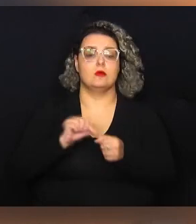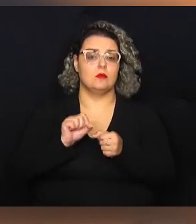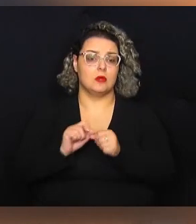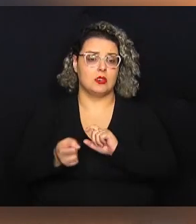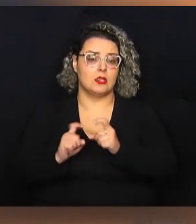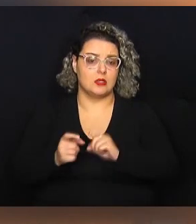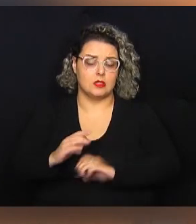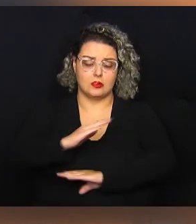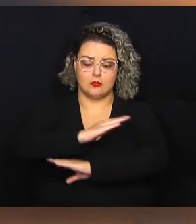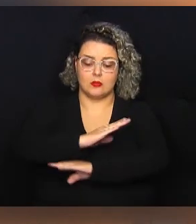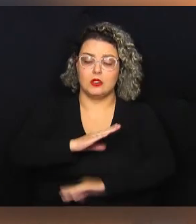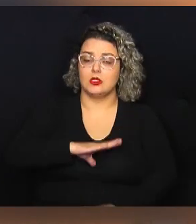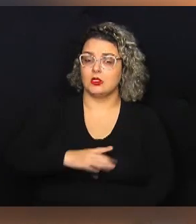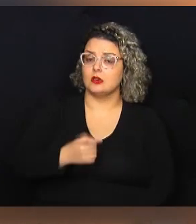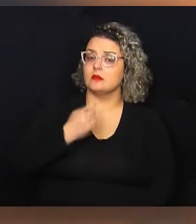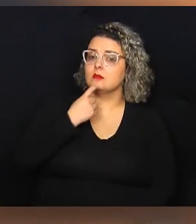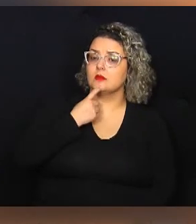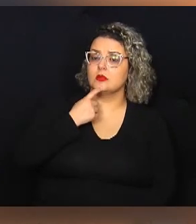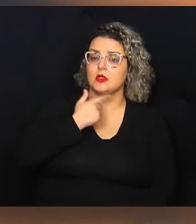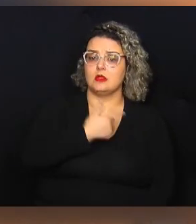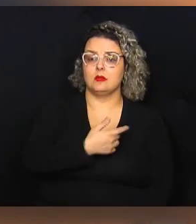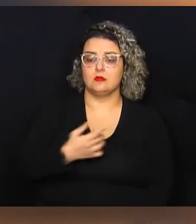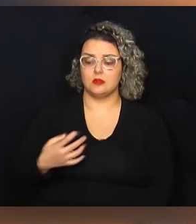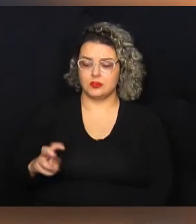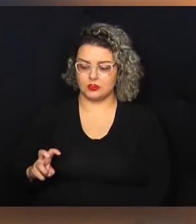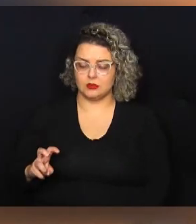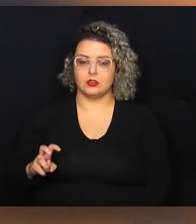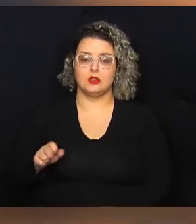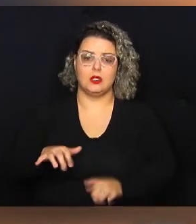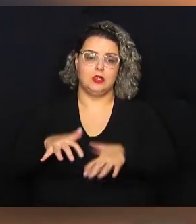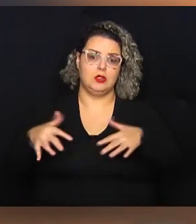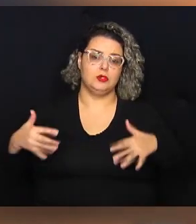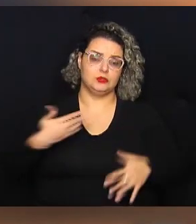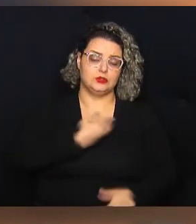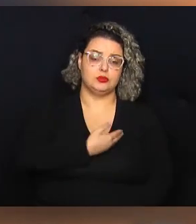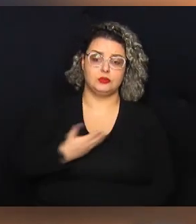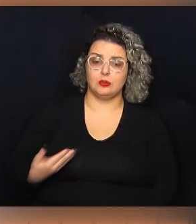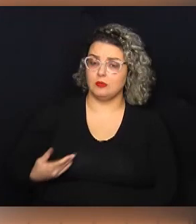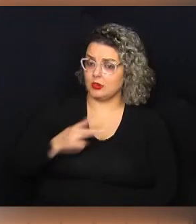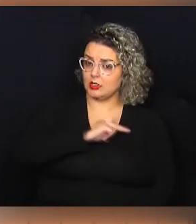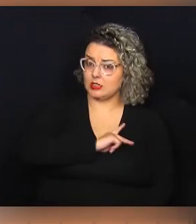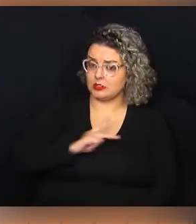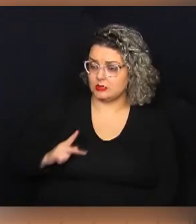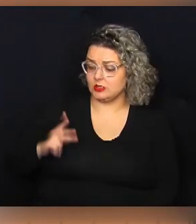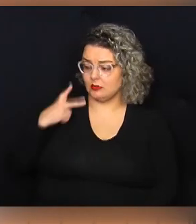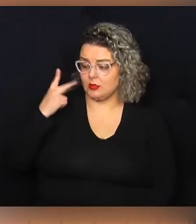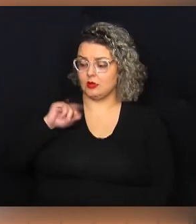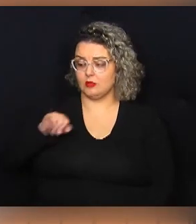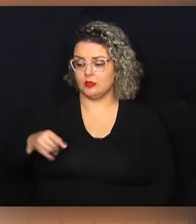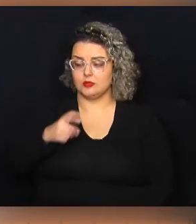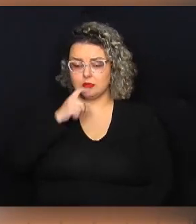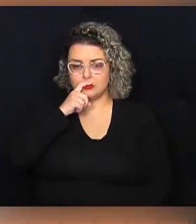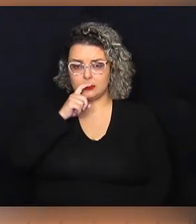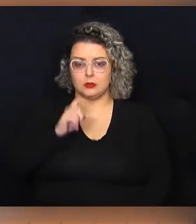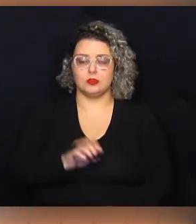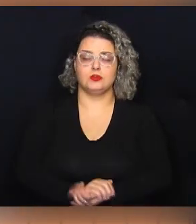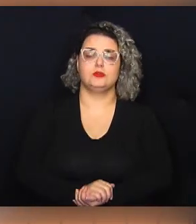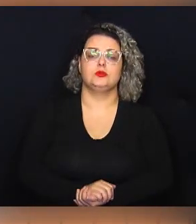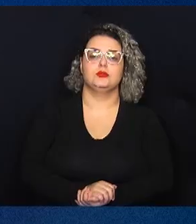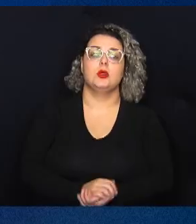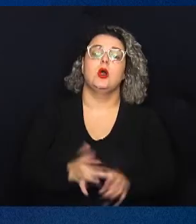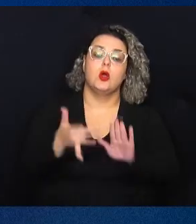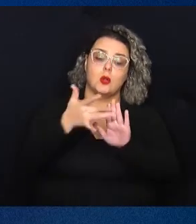foi realizada na Câmara Municipal de Campinas a vigésima quinta audiência pública presidida pelo vereador Jorge